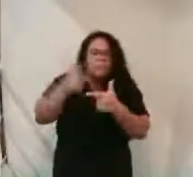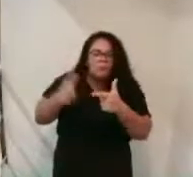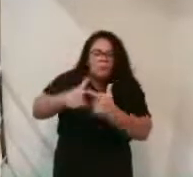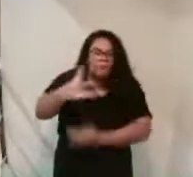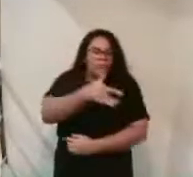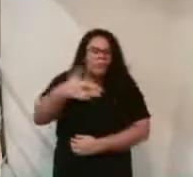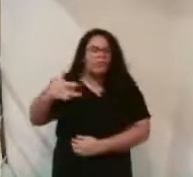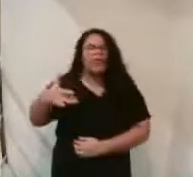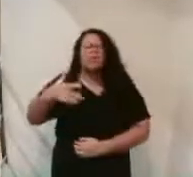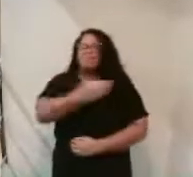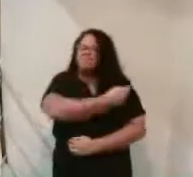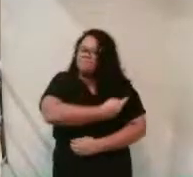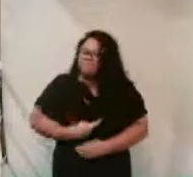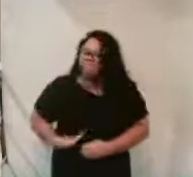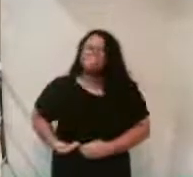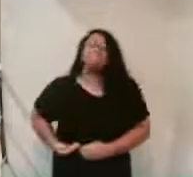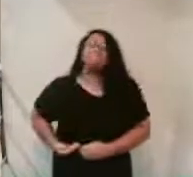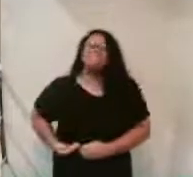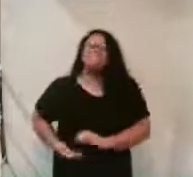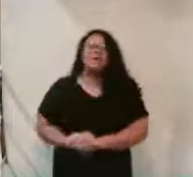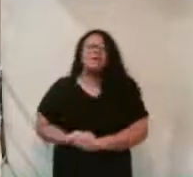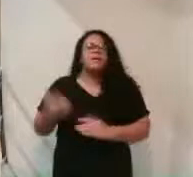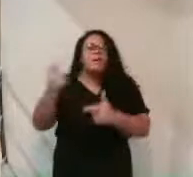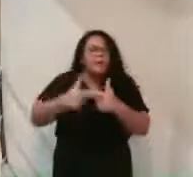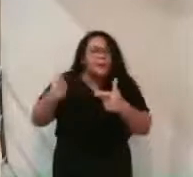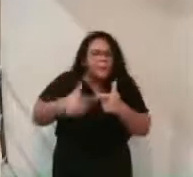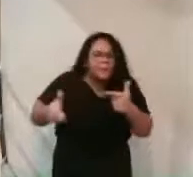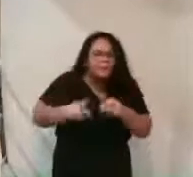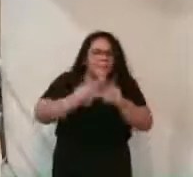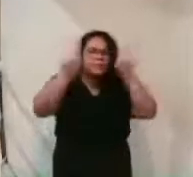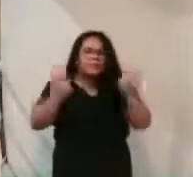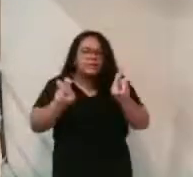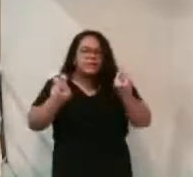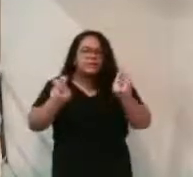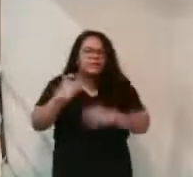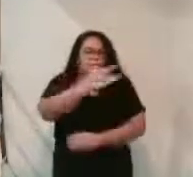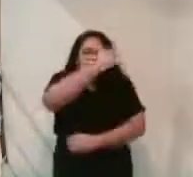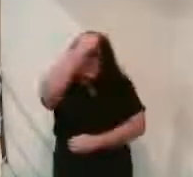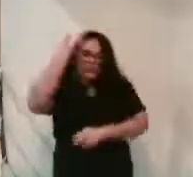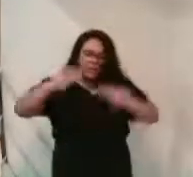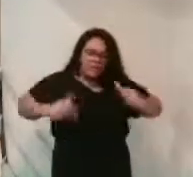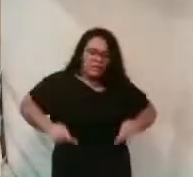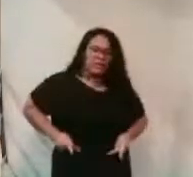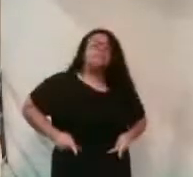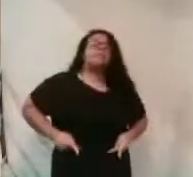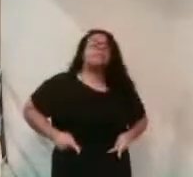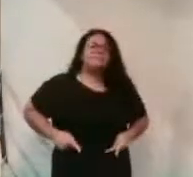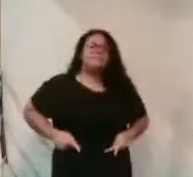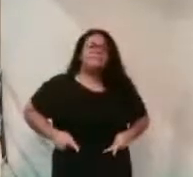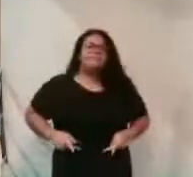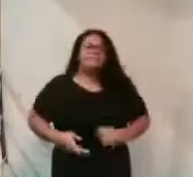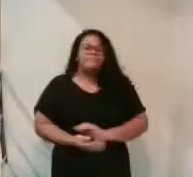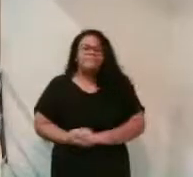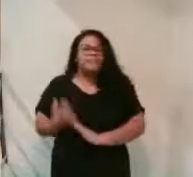também. O problema era a dignidade da pessoa humana. O problema era de cidadania.